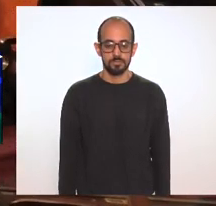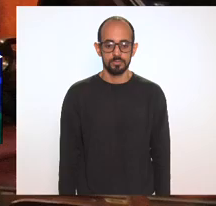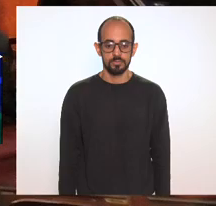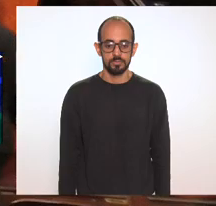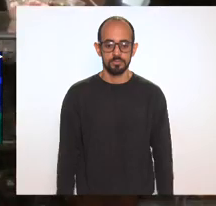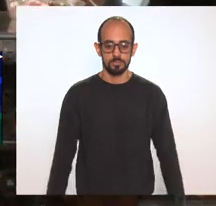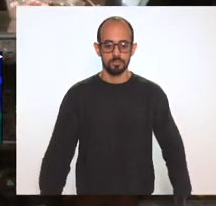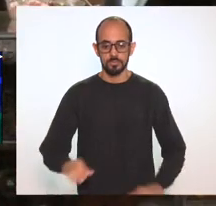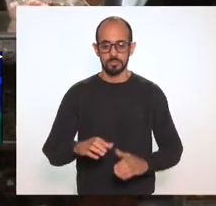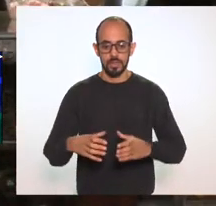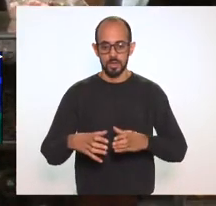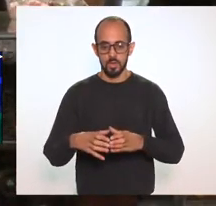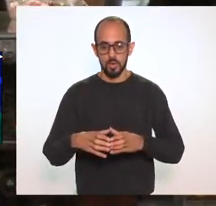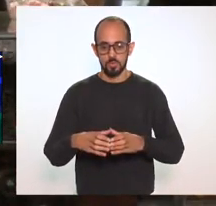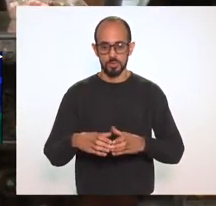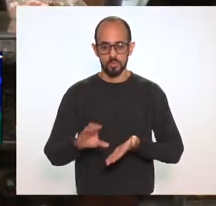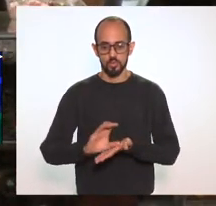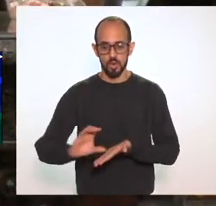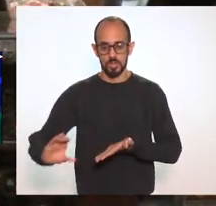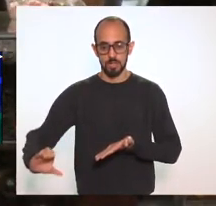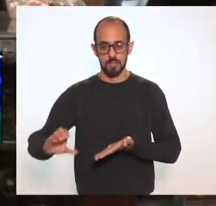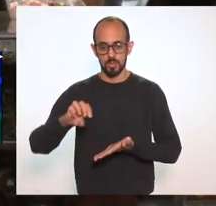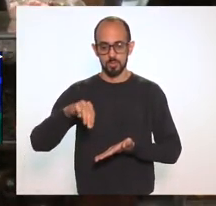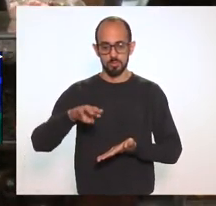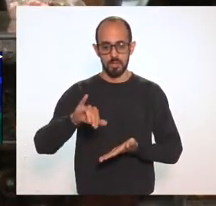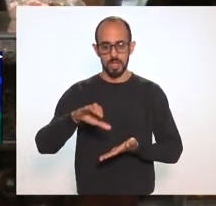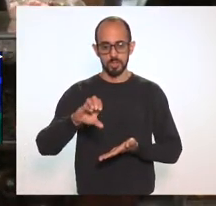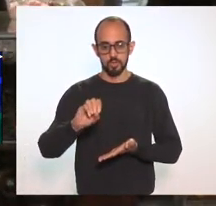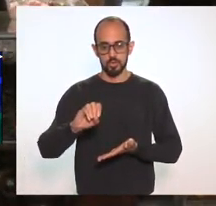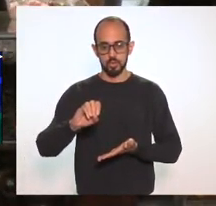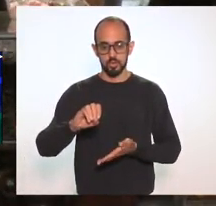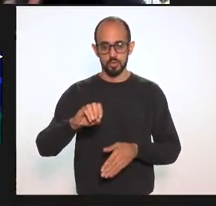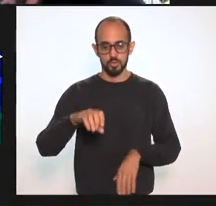Pela Comissão de Orçamento, deputado Márcio Canella.